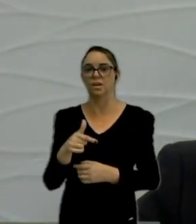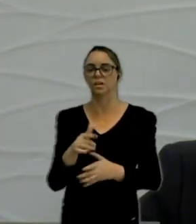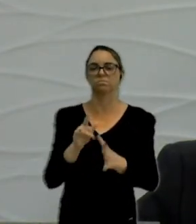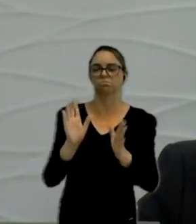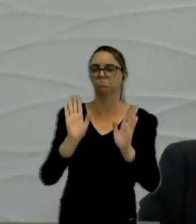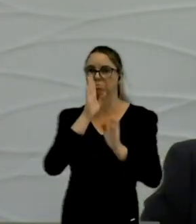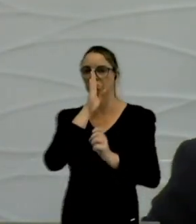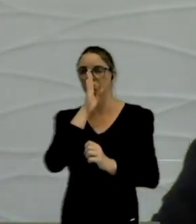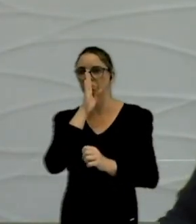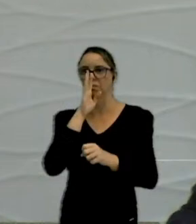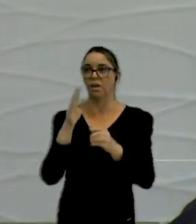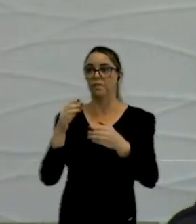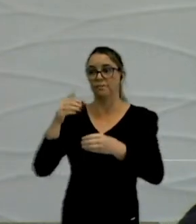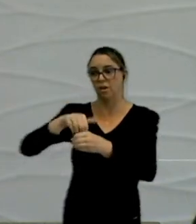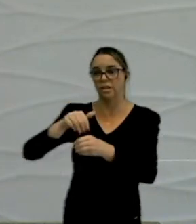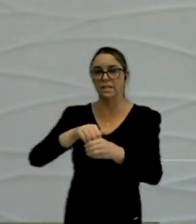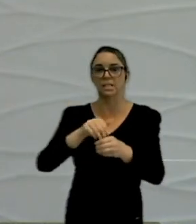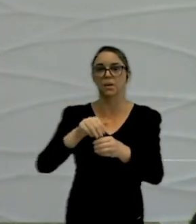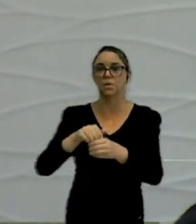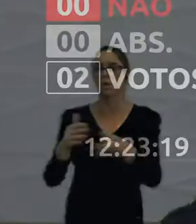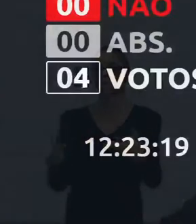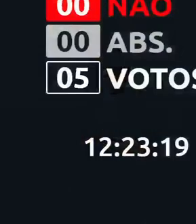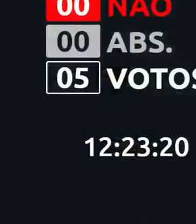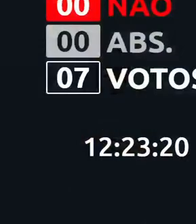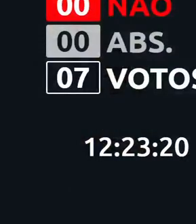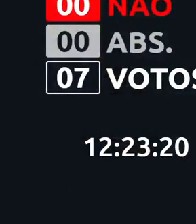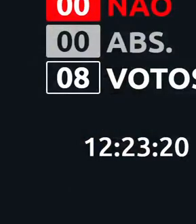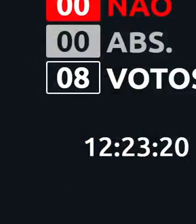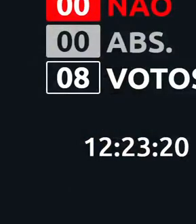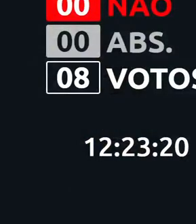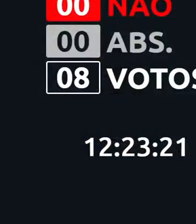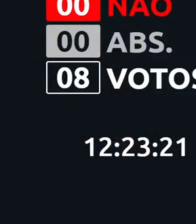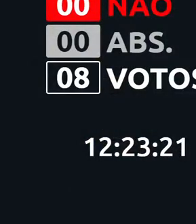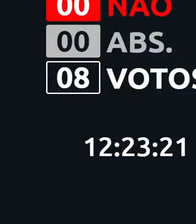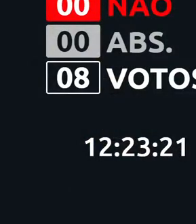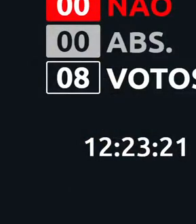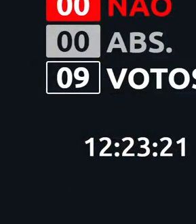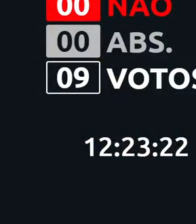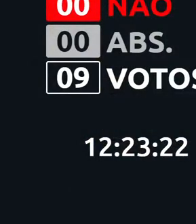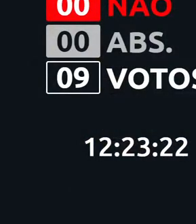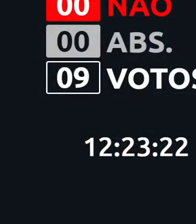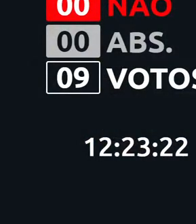coloque em votação. Vamos votar.